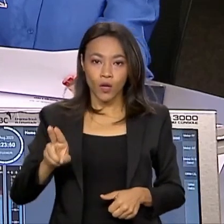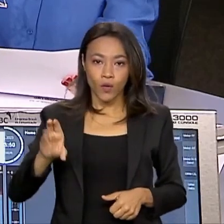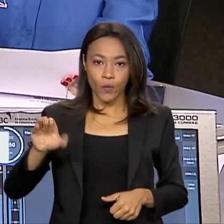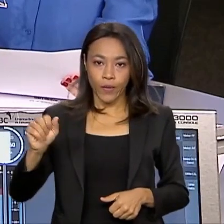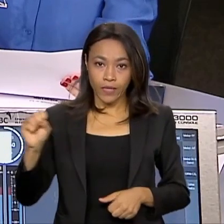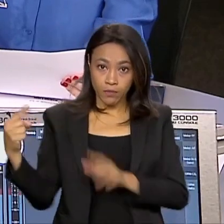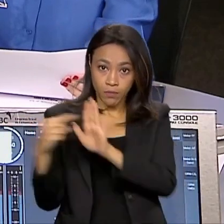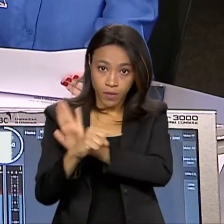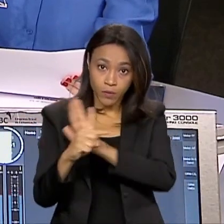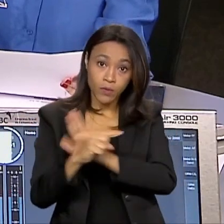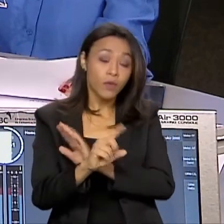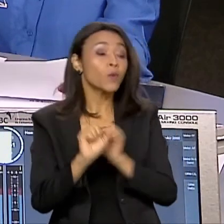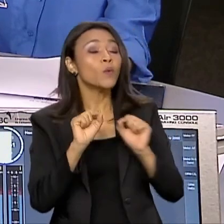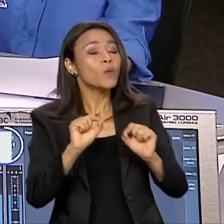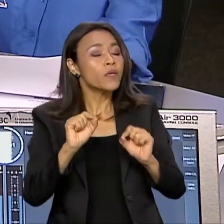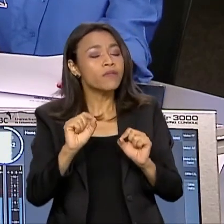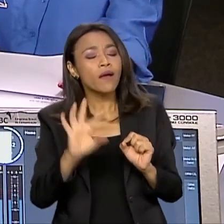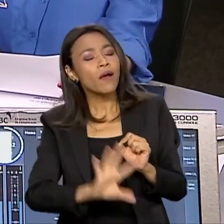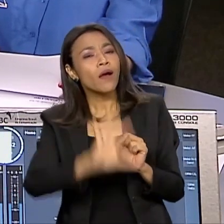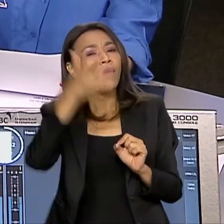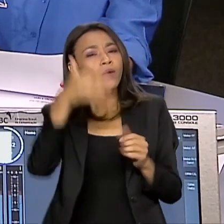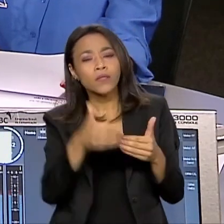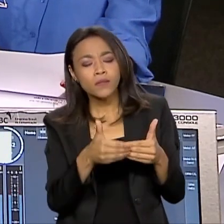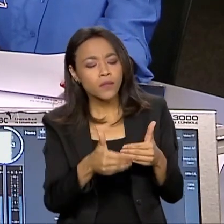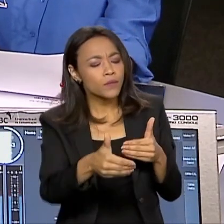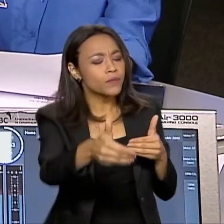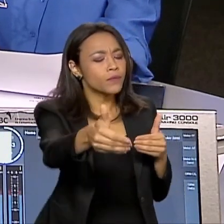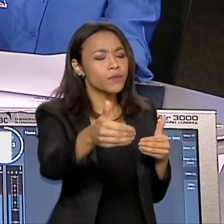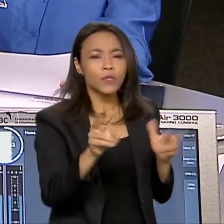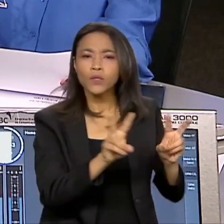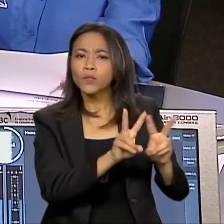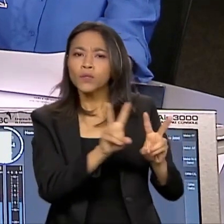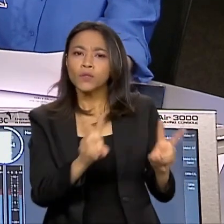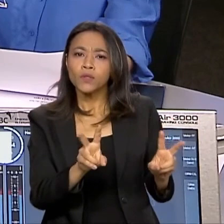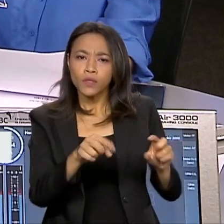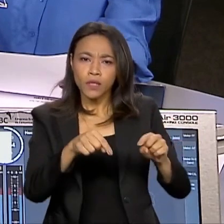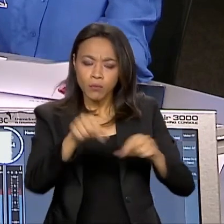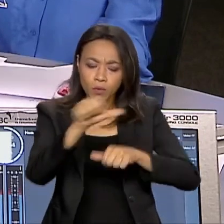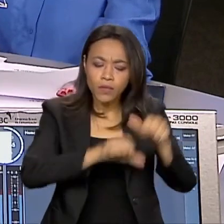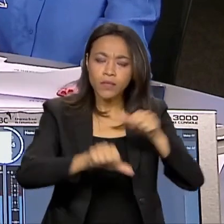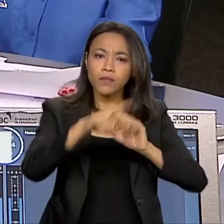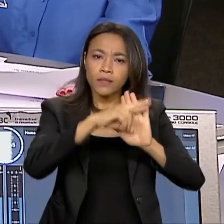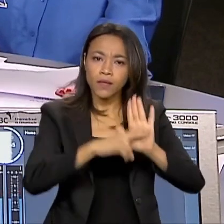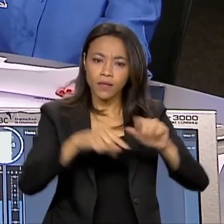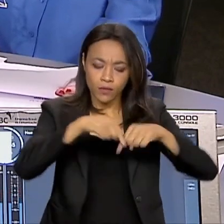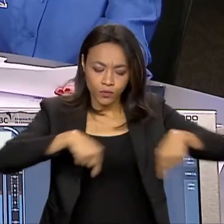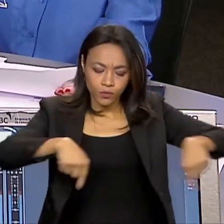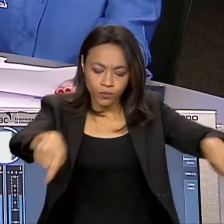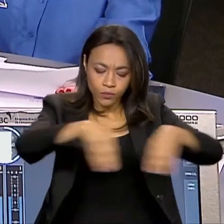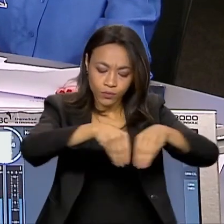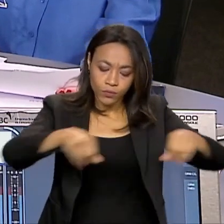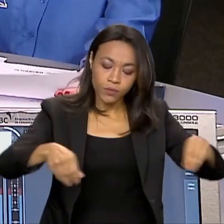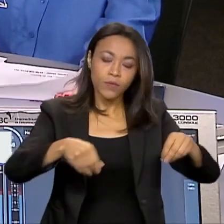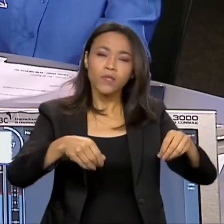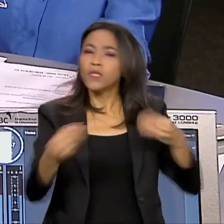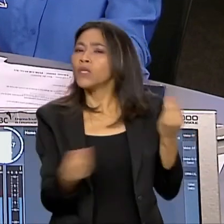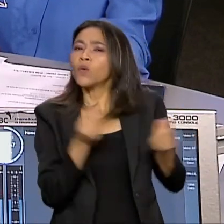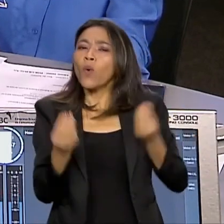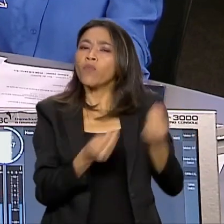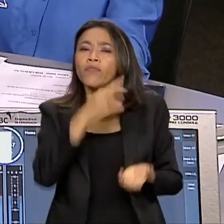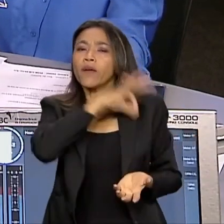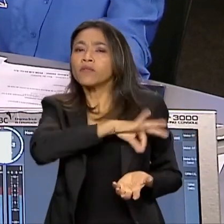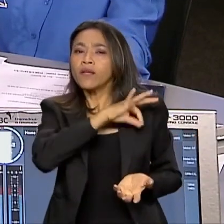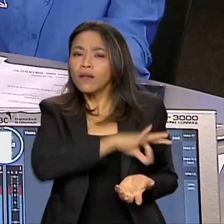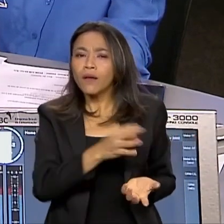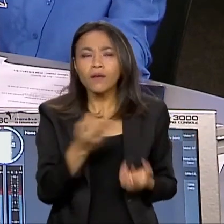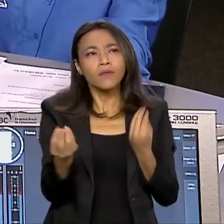o que esperar da reforma tributária do ponto de vista da renda do Trabalhador Pedro passos também quer saber como ficaram os impostos